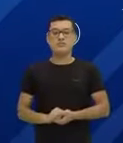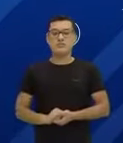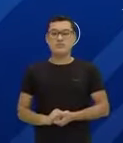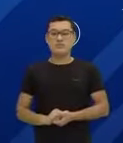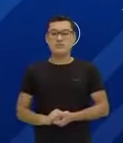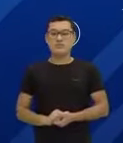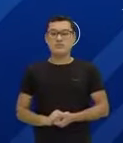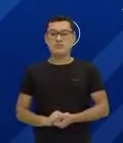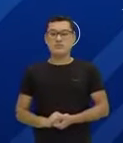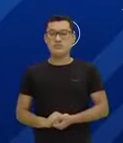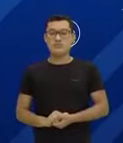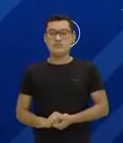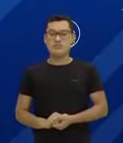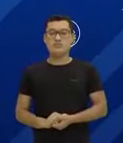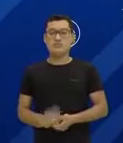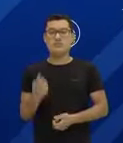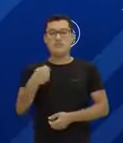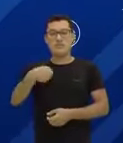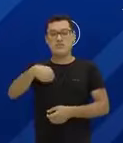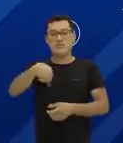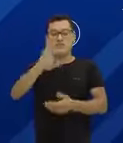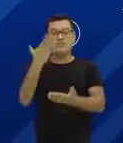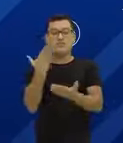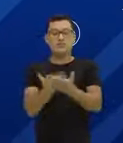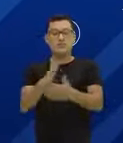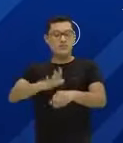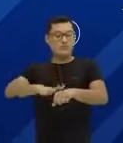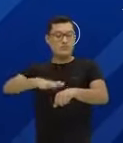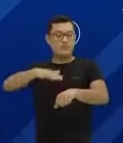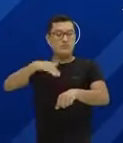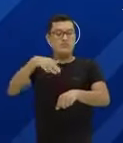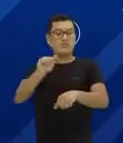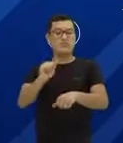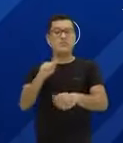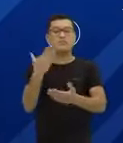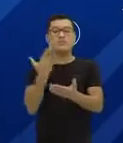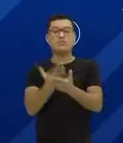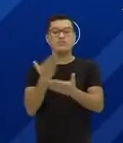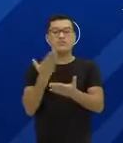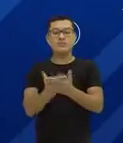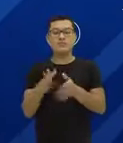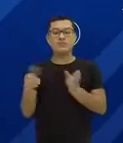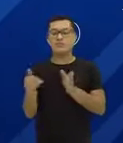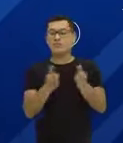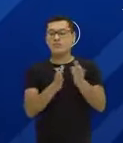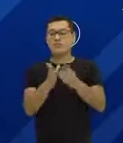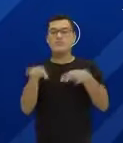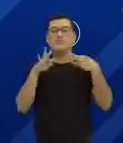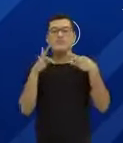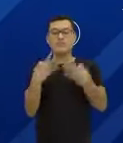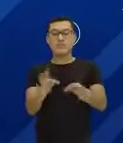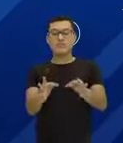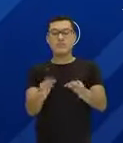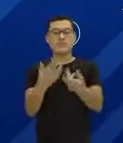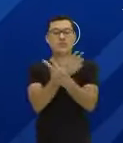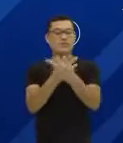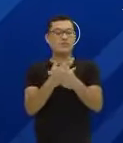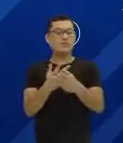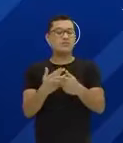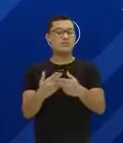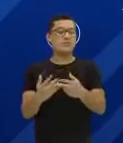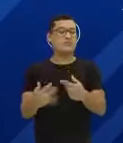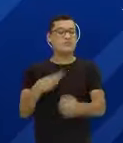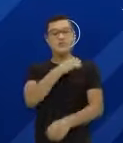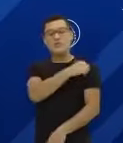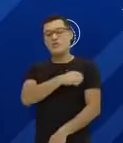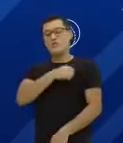Educacional Interativo. O SEI leva educação de qualidade do ensino regular, mediado pela tecnologia, para atender centenas